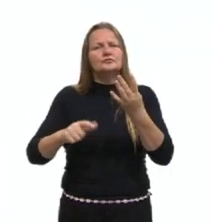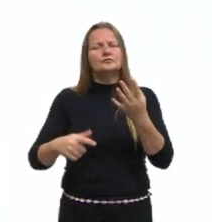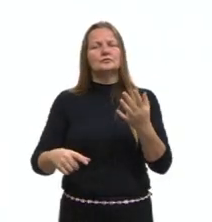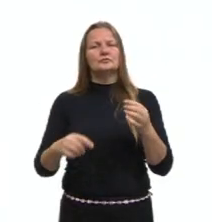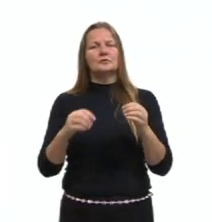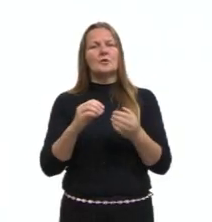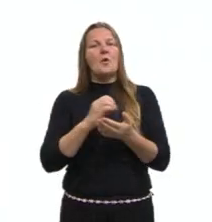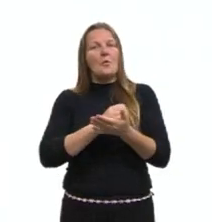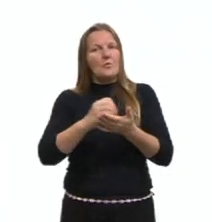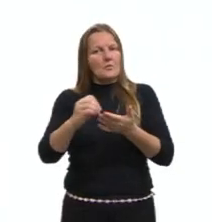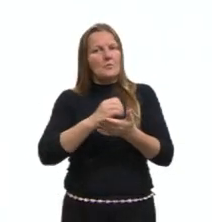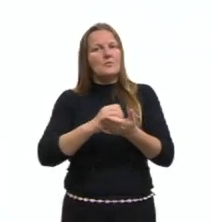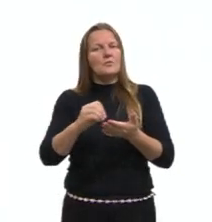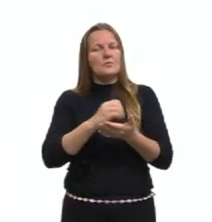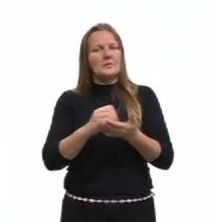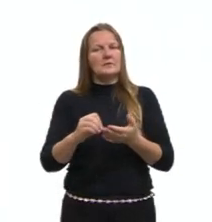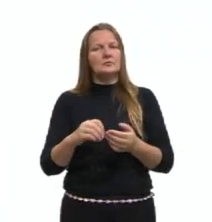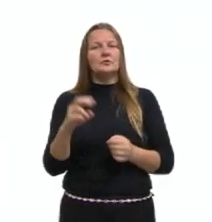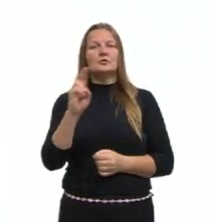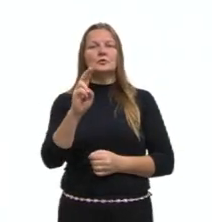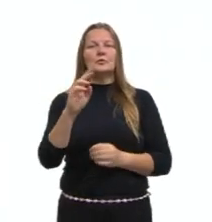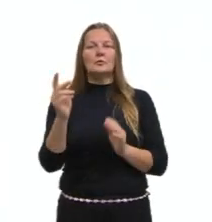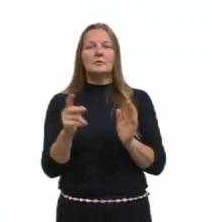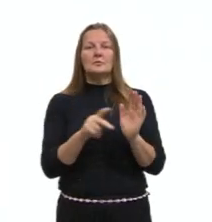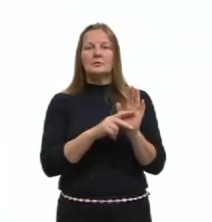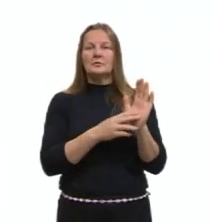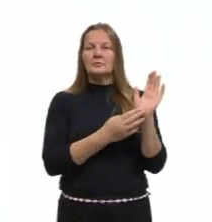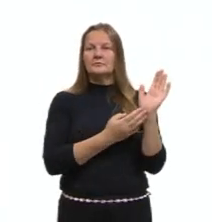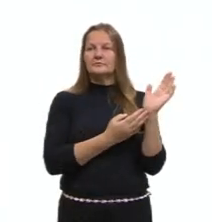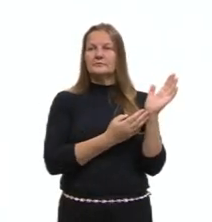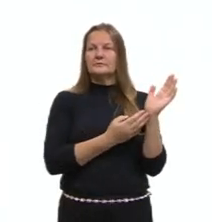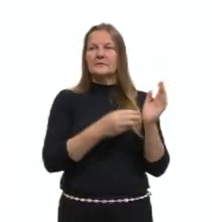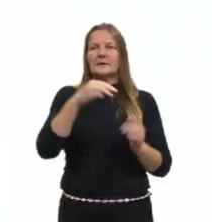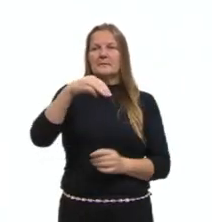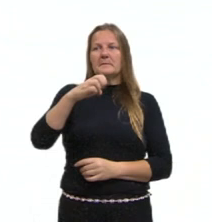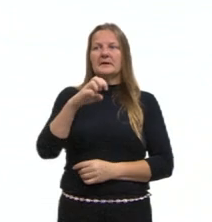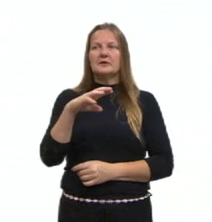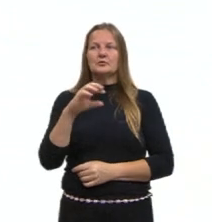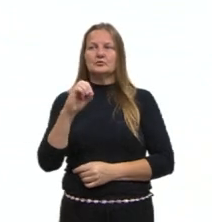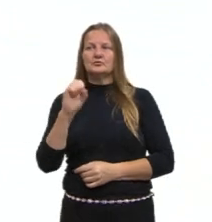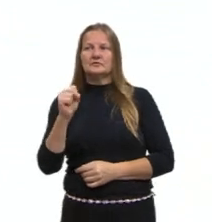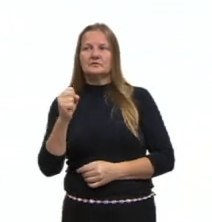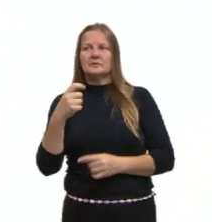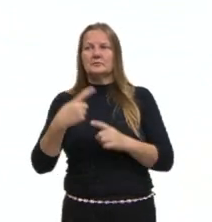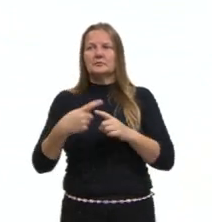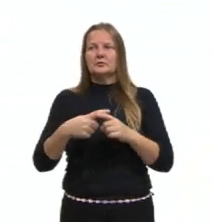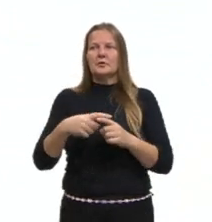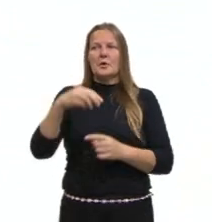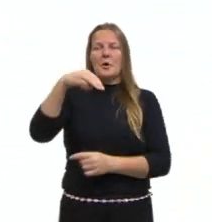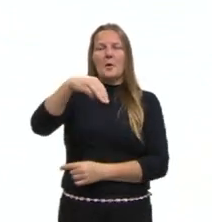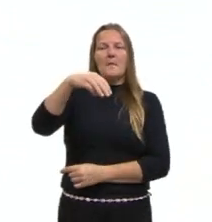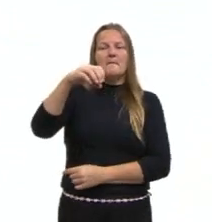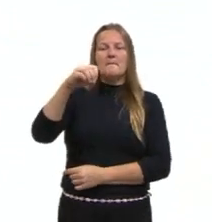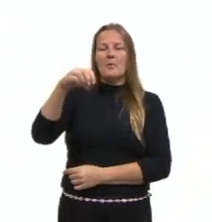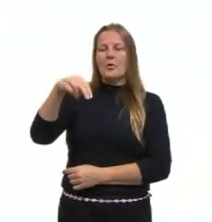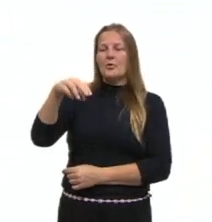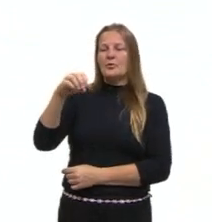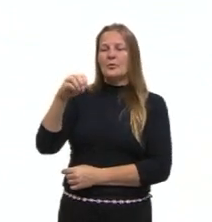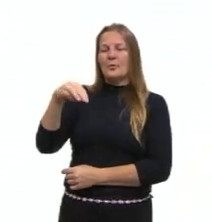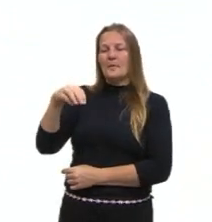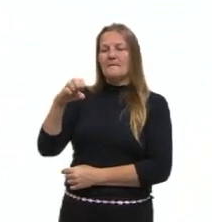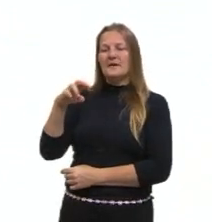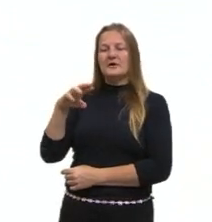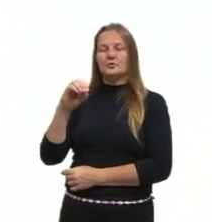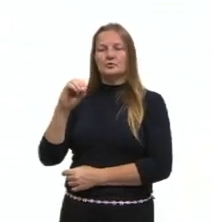compostos orgânicos e é denominado meros porque meros porque o monômero que é imunidade de